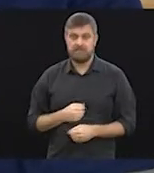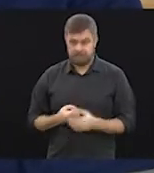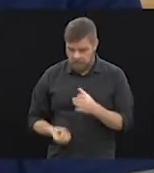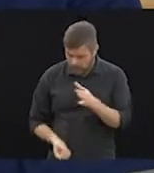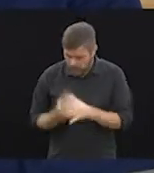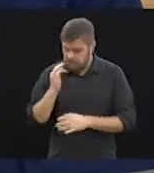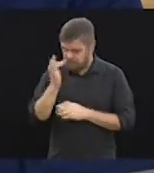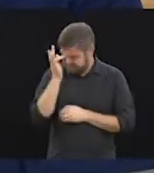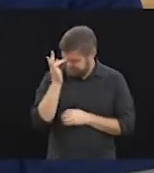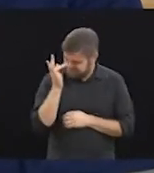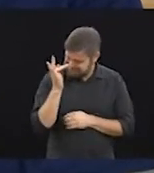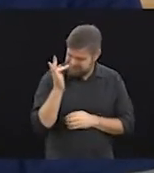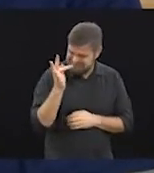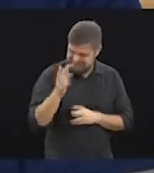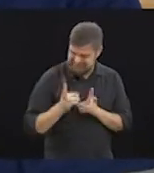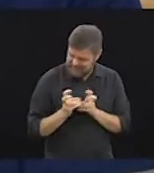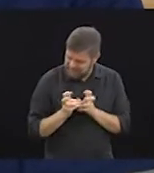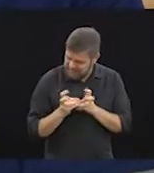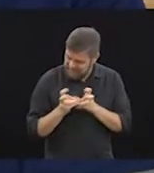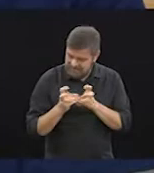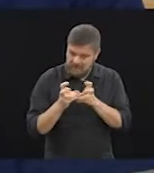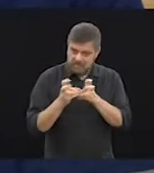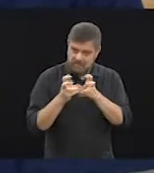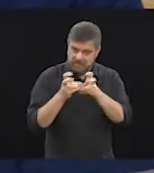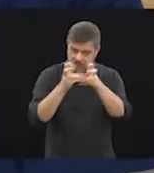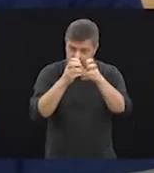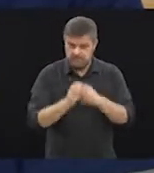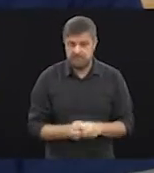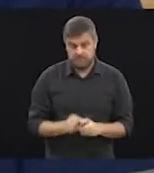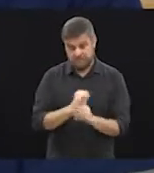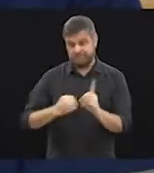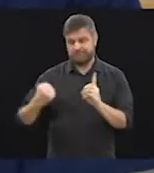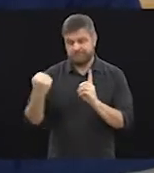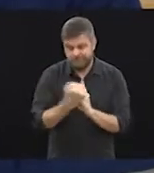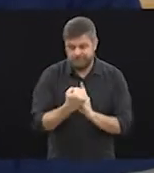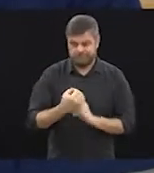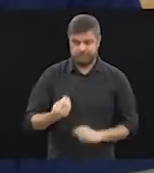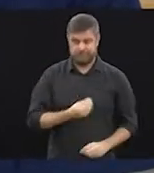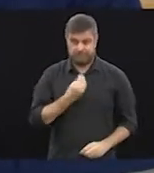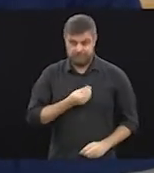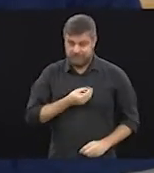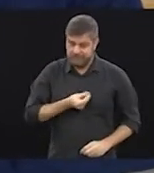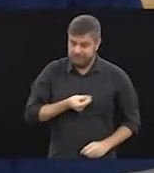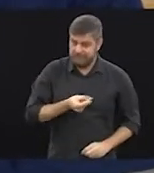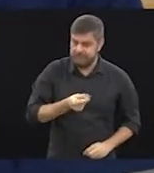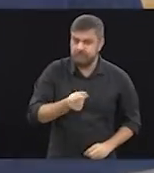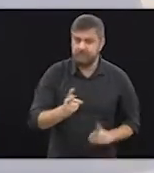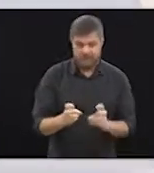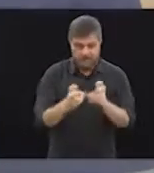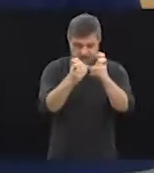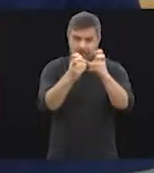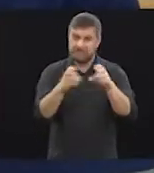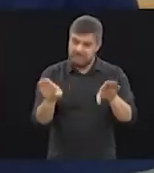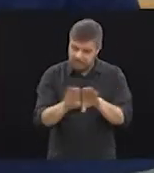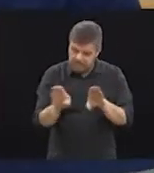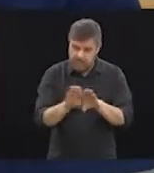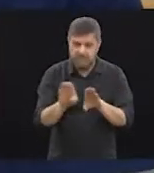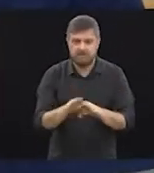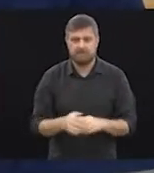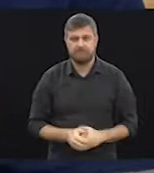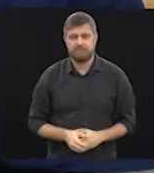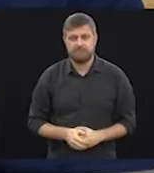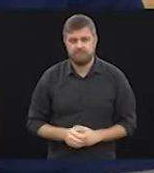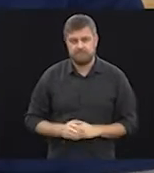veio para ficar e vai ficar para sempre numa sociedade que está avançando como a nossa sociedade brasileira, não